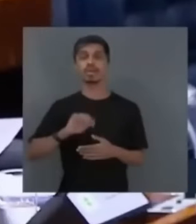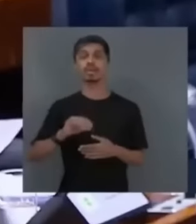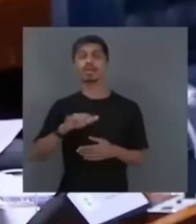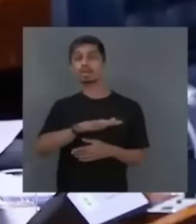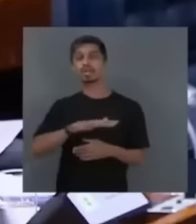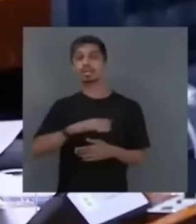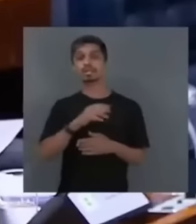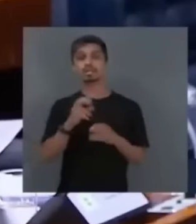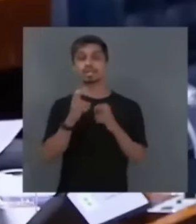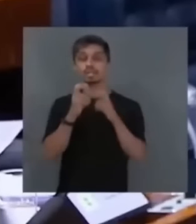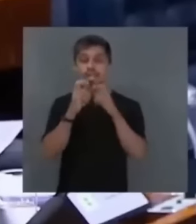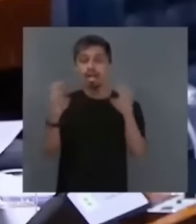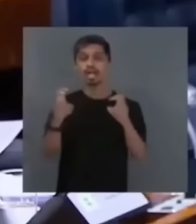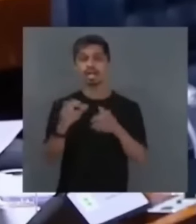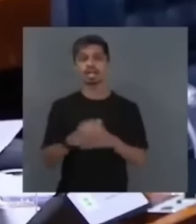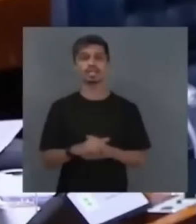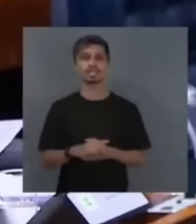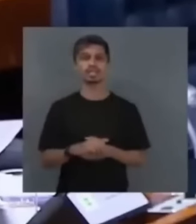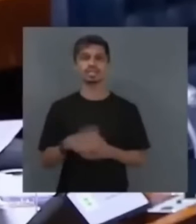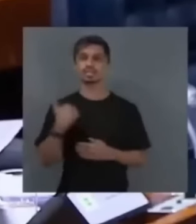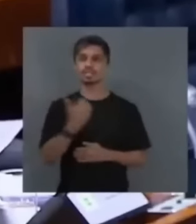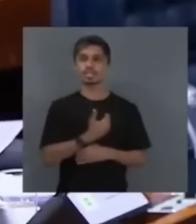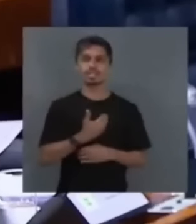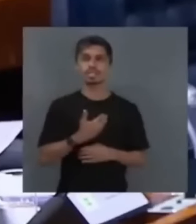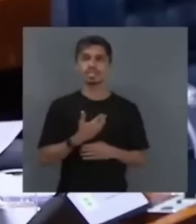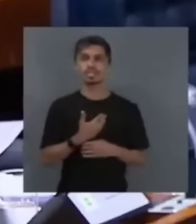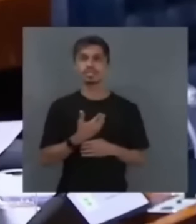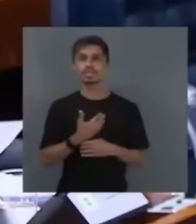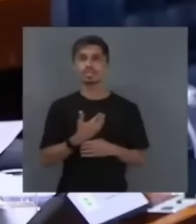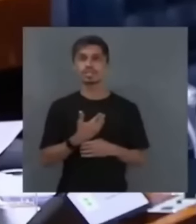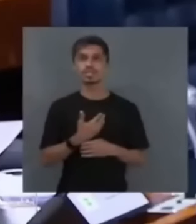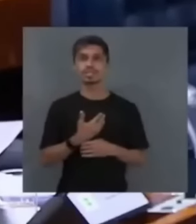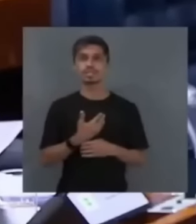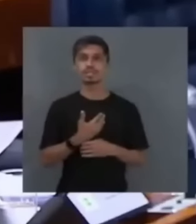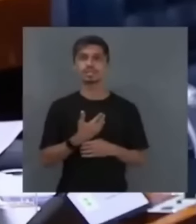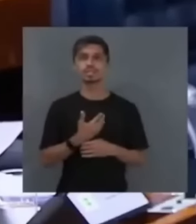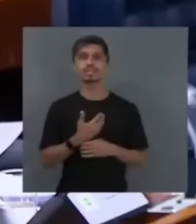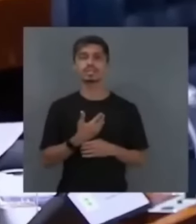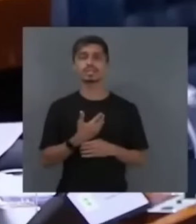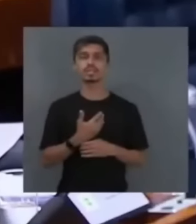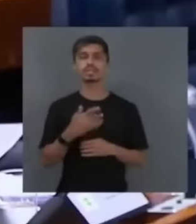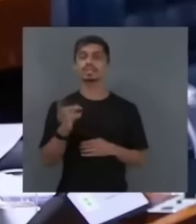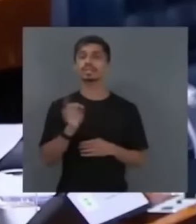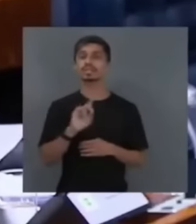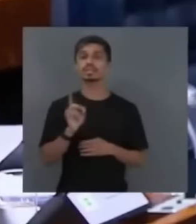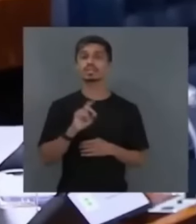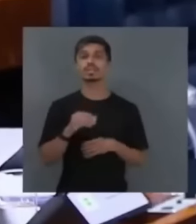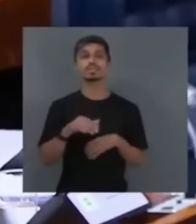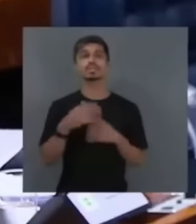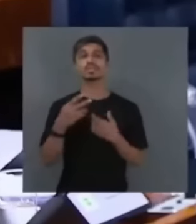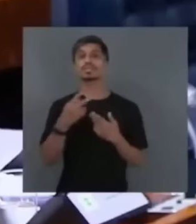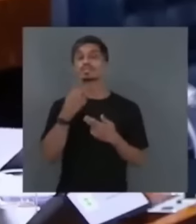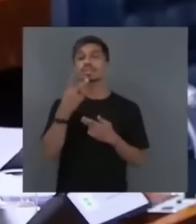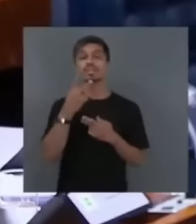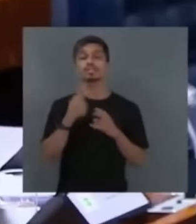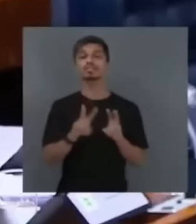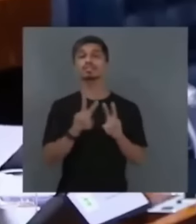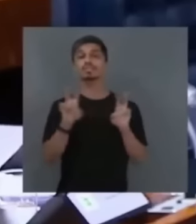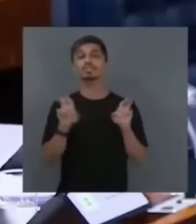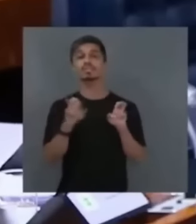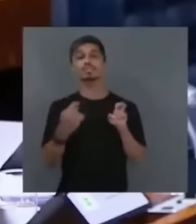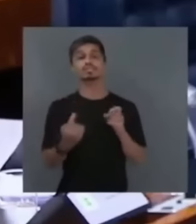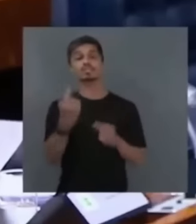realidade clama. Nós não estamos sequer tratando ou trazendo aqui um tema de